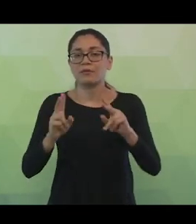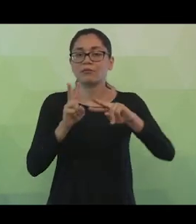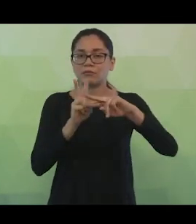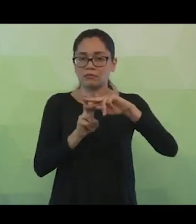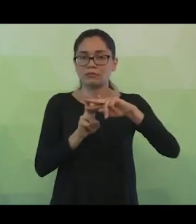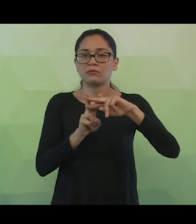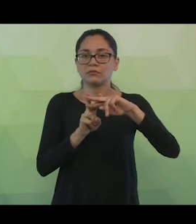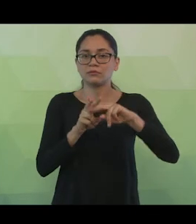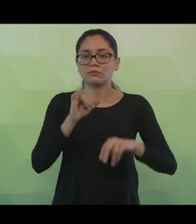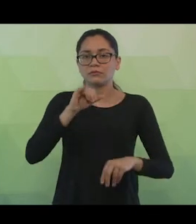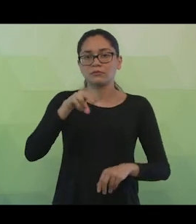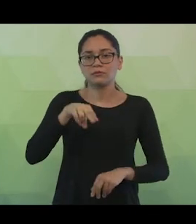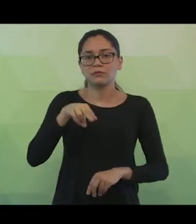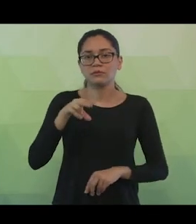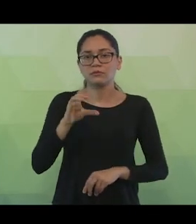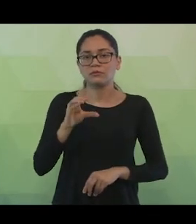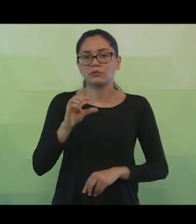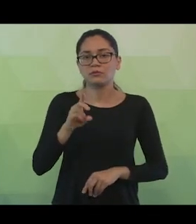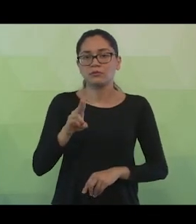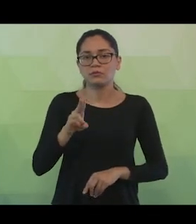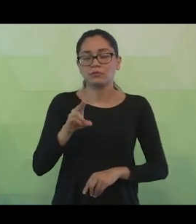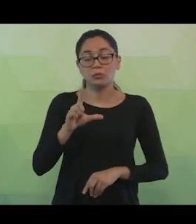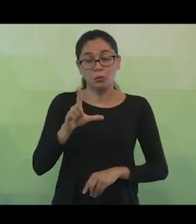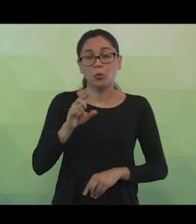contralha, include,